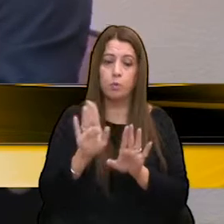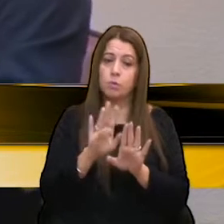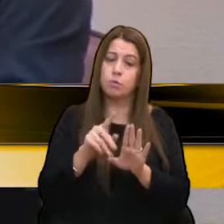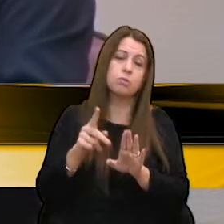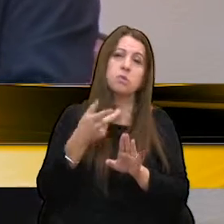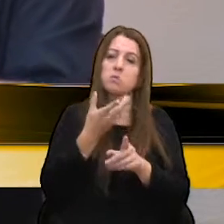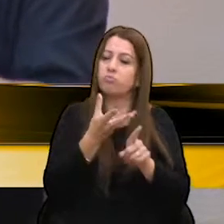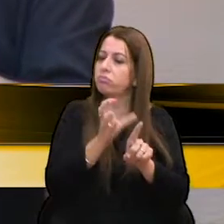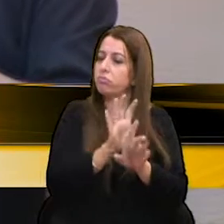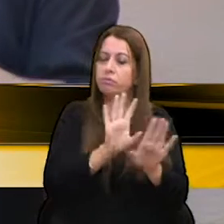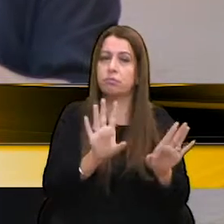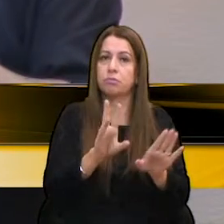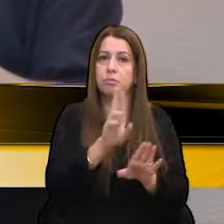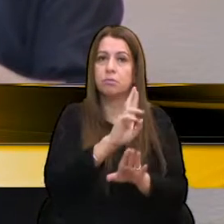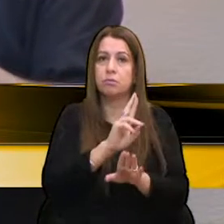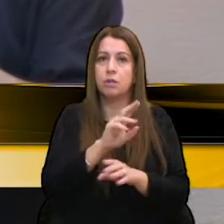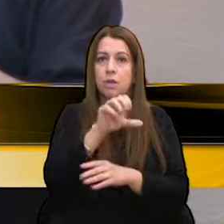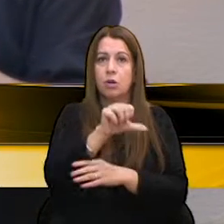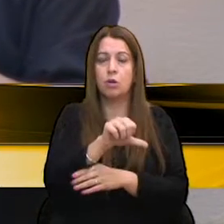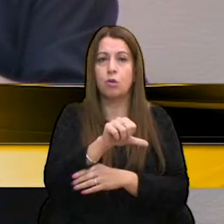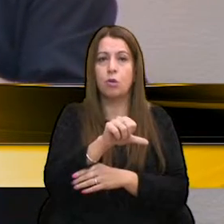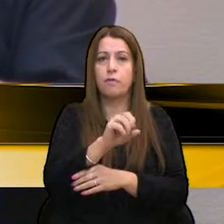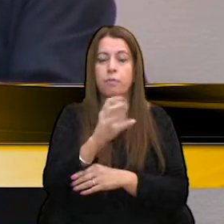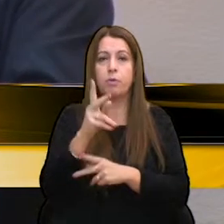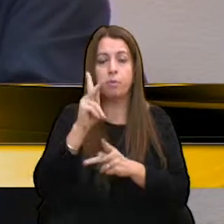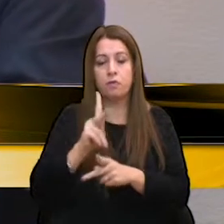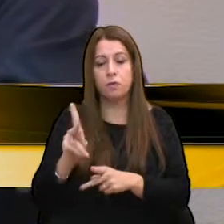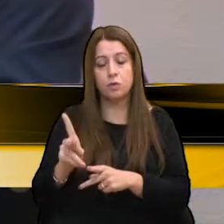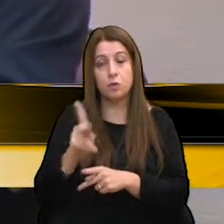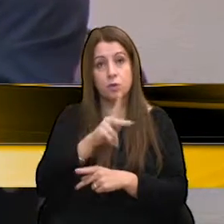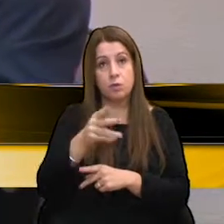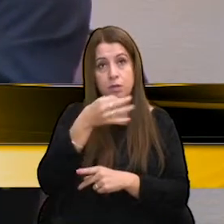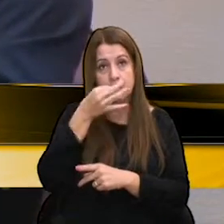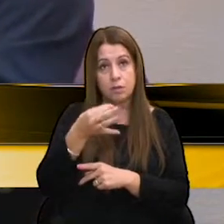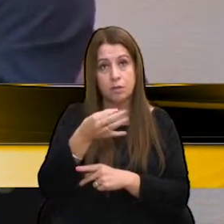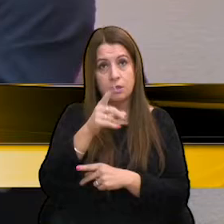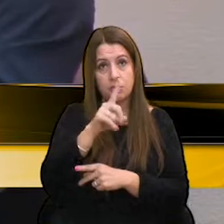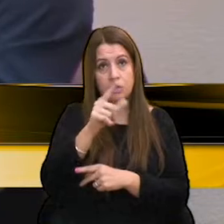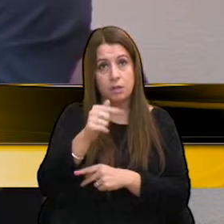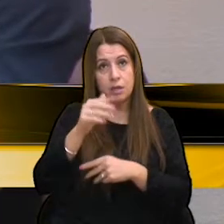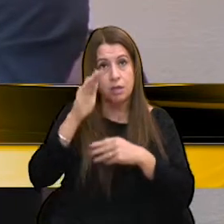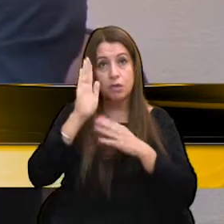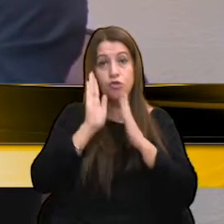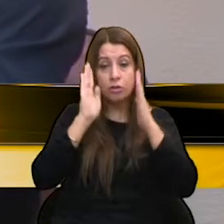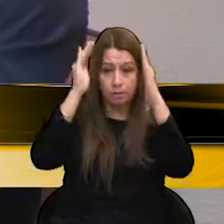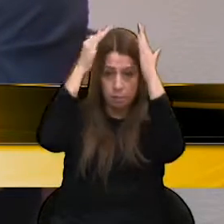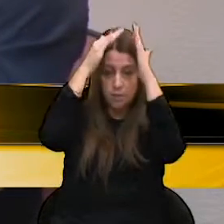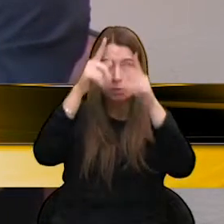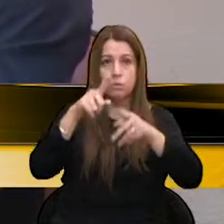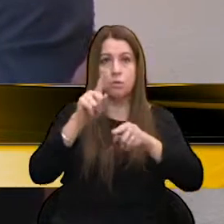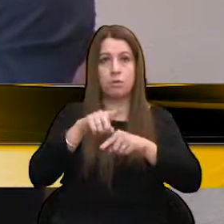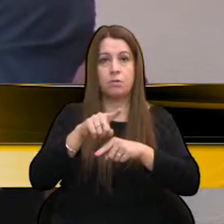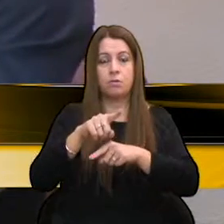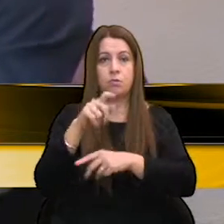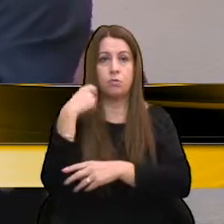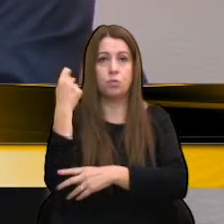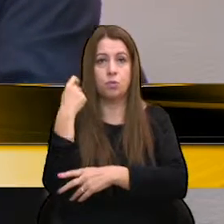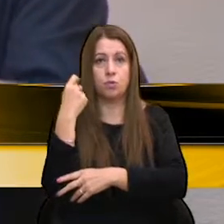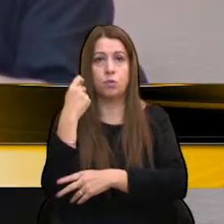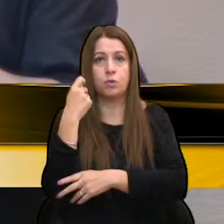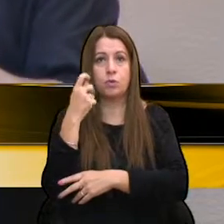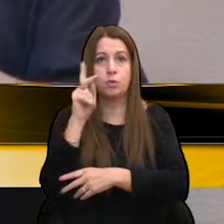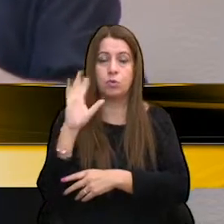meu repúdio em nome de 9 mil catequistas, de 17 bispos da diocese do Rio Grande do Sul, das